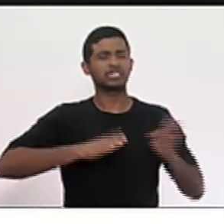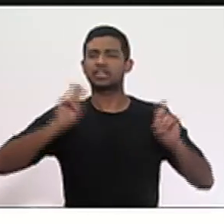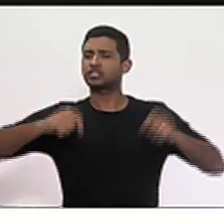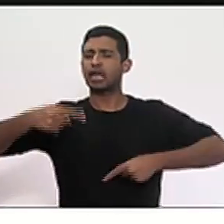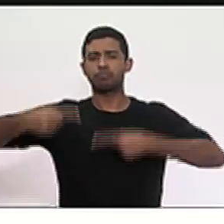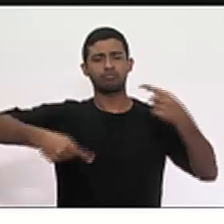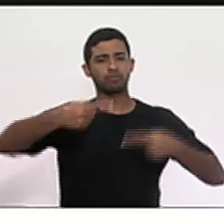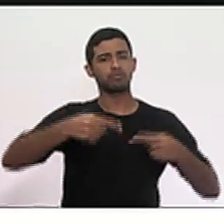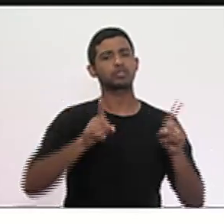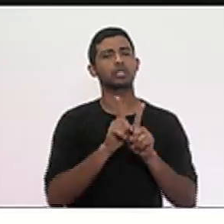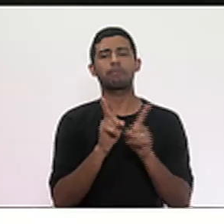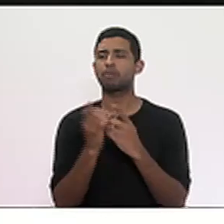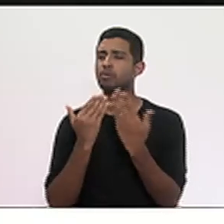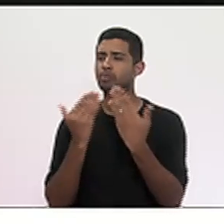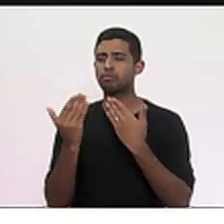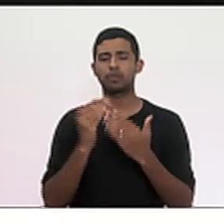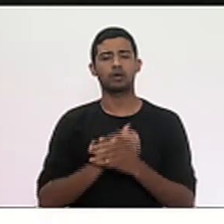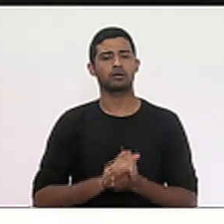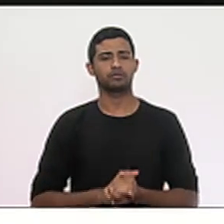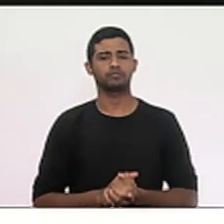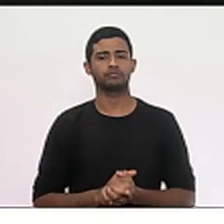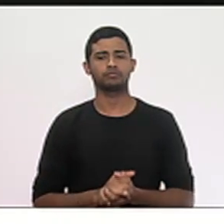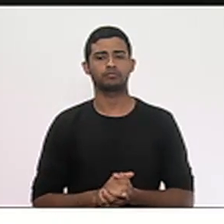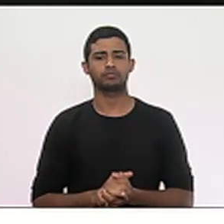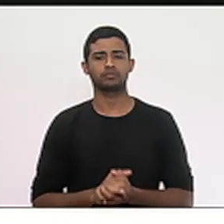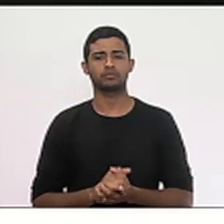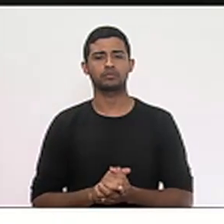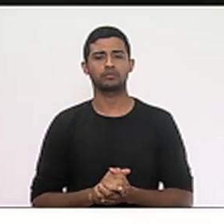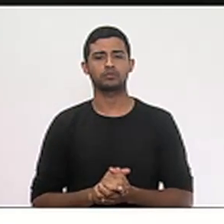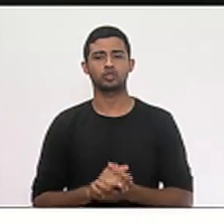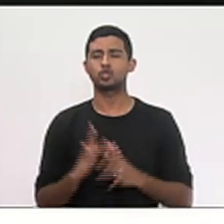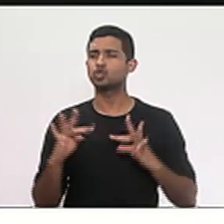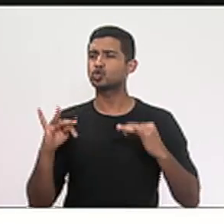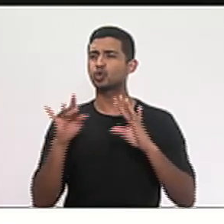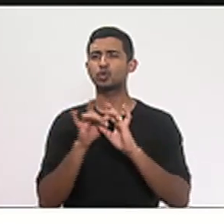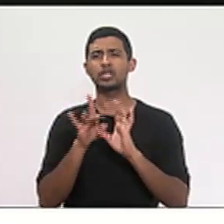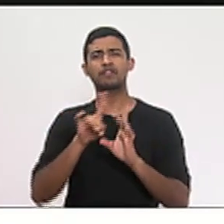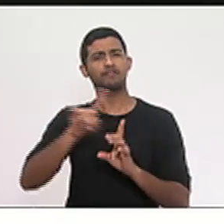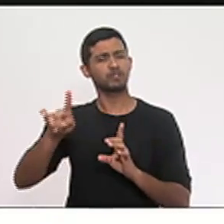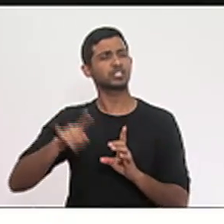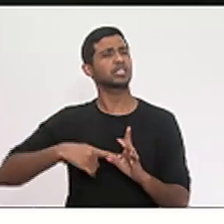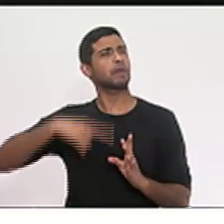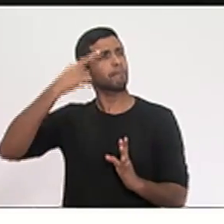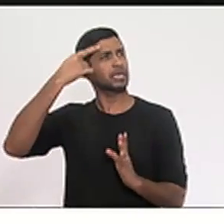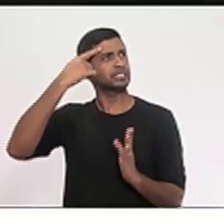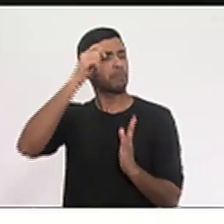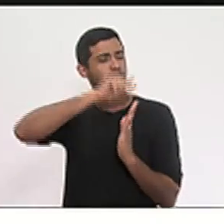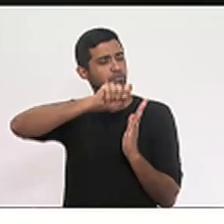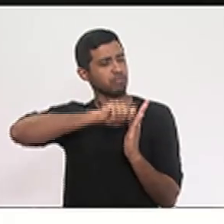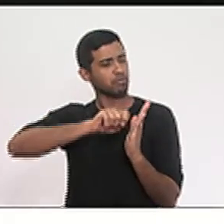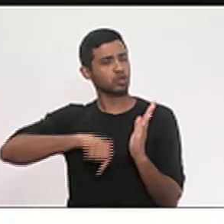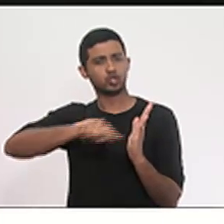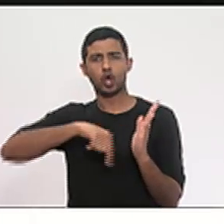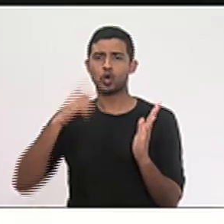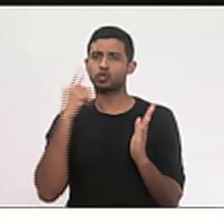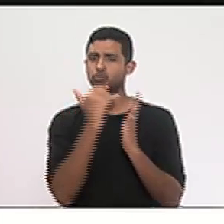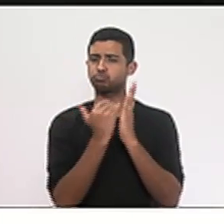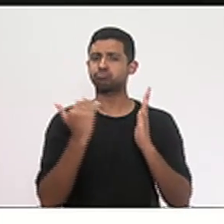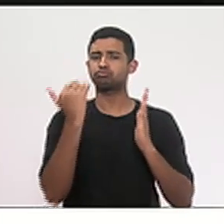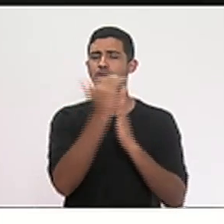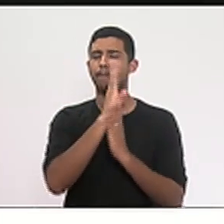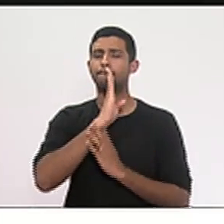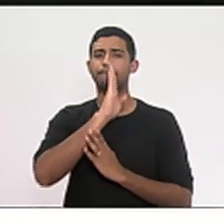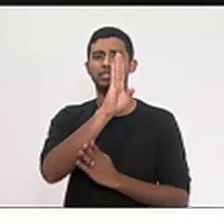debate, para diálogo e toda abertura para poder propor suas ideias e avançarmos, principalmente